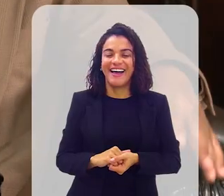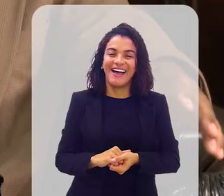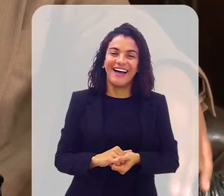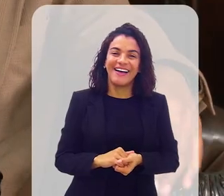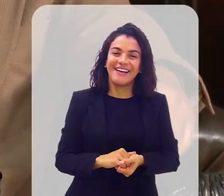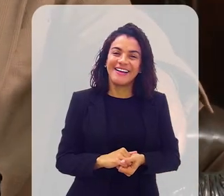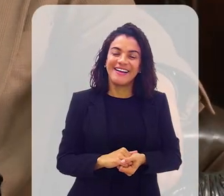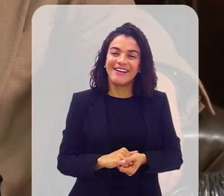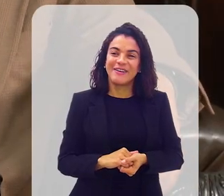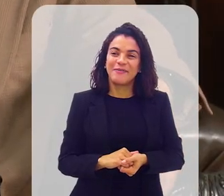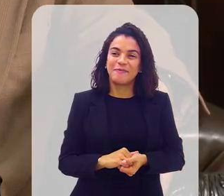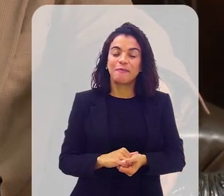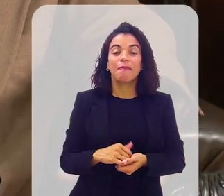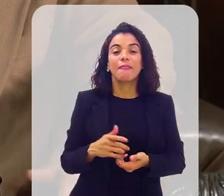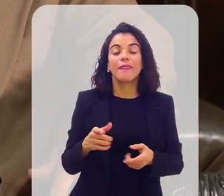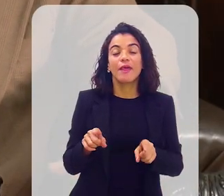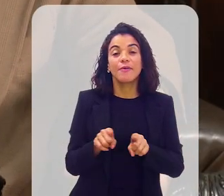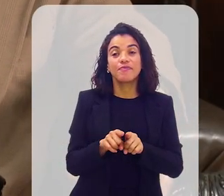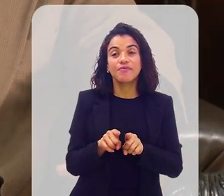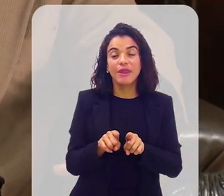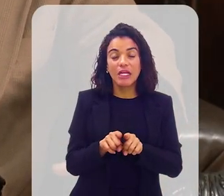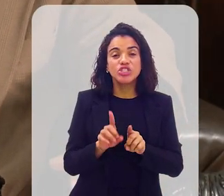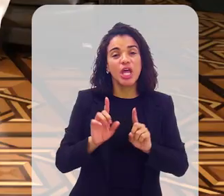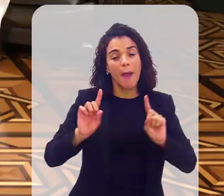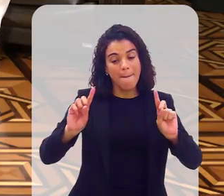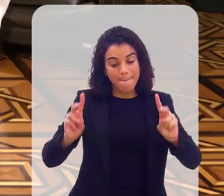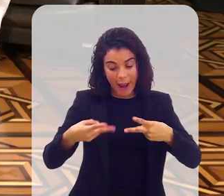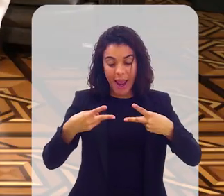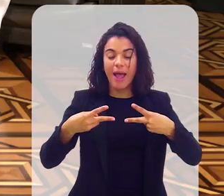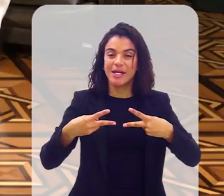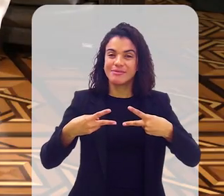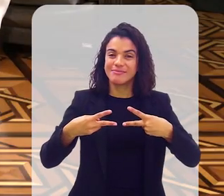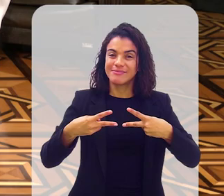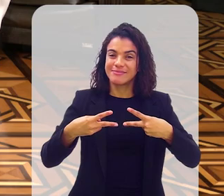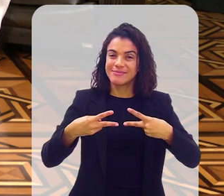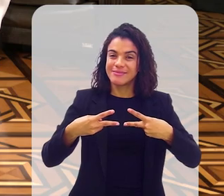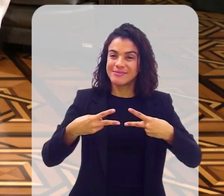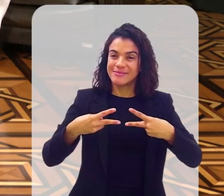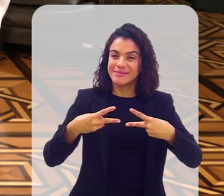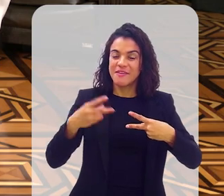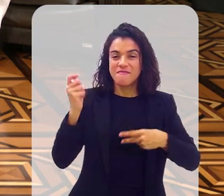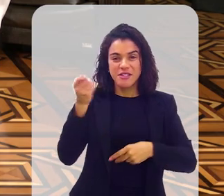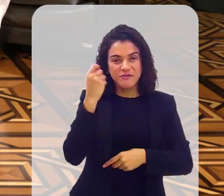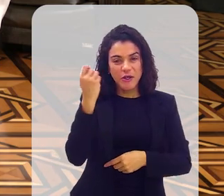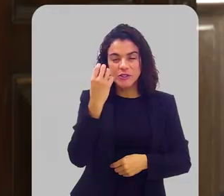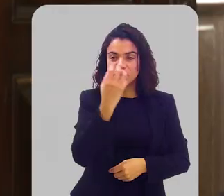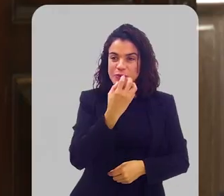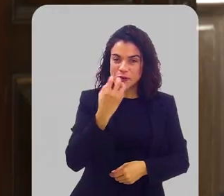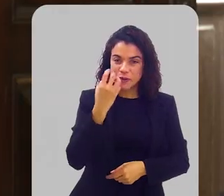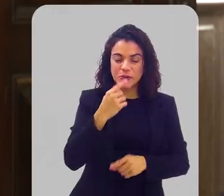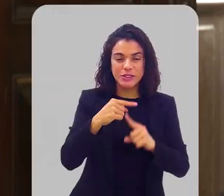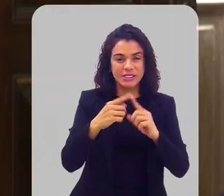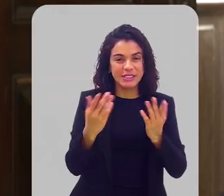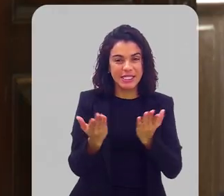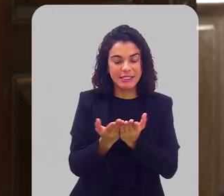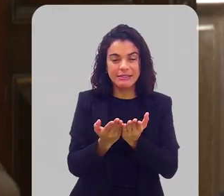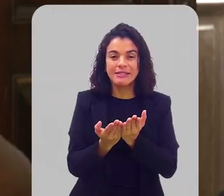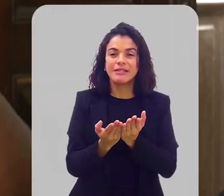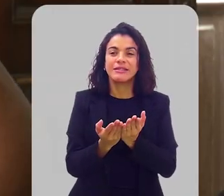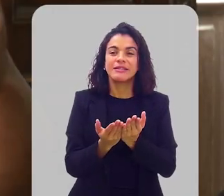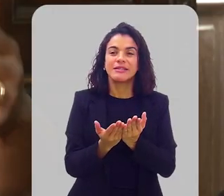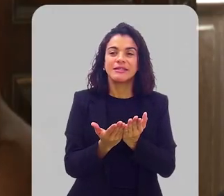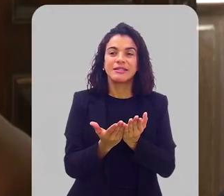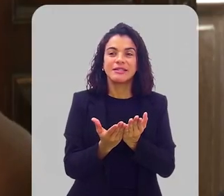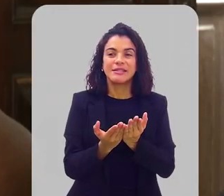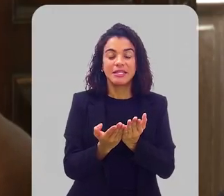3,50. Não vou dar. E aí chegou a semifinalista, né? Próximo das últimas etapas. Então ali,